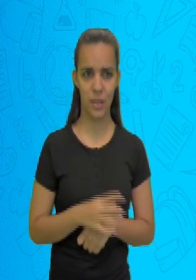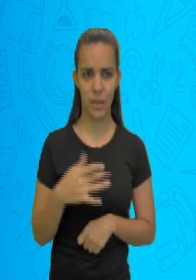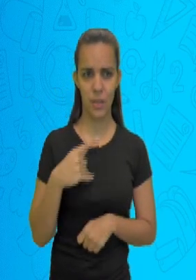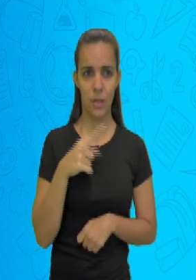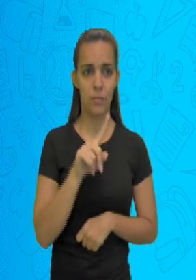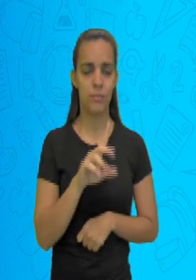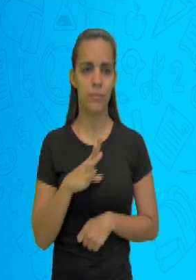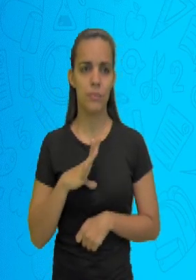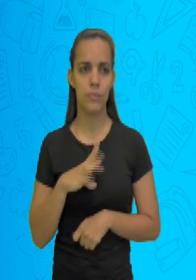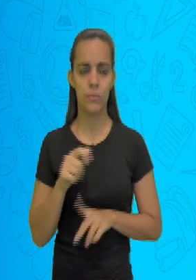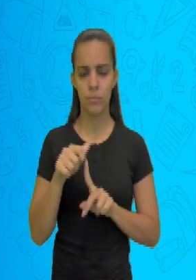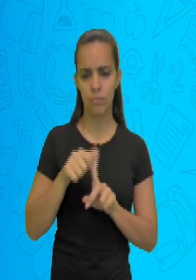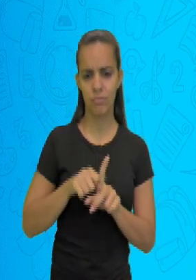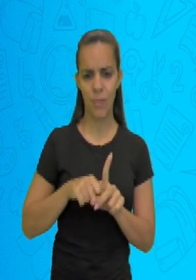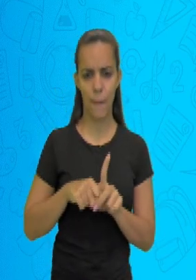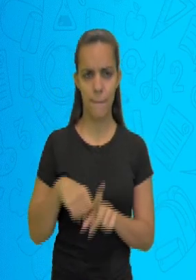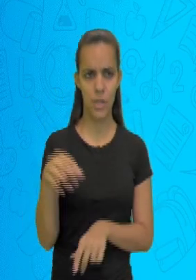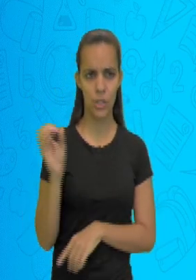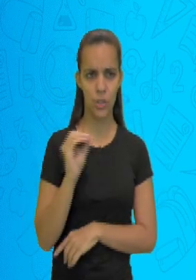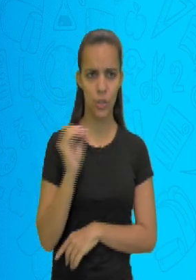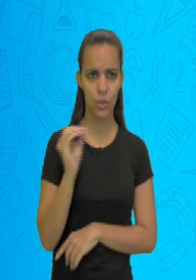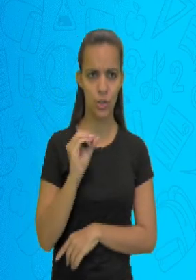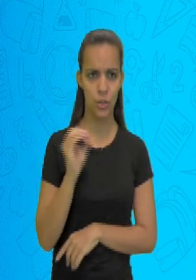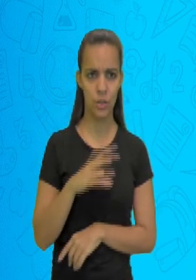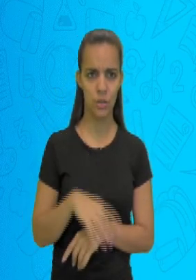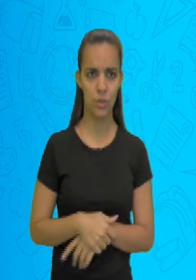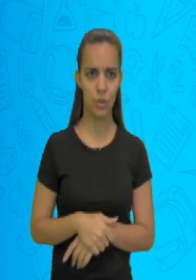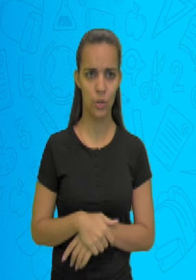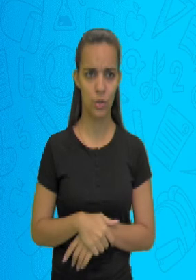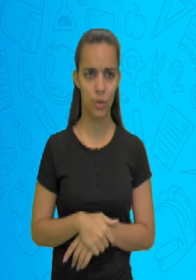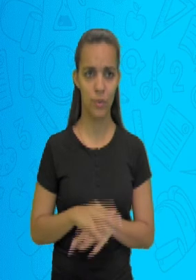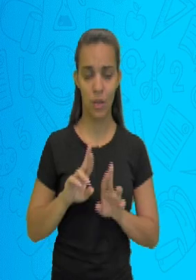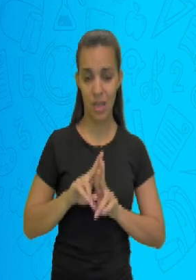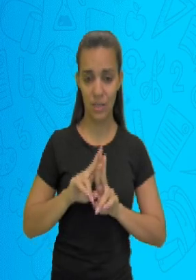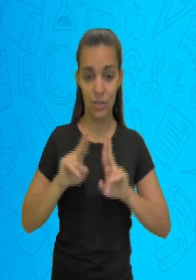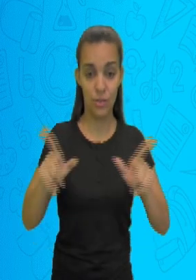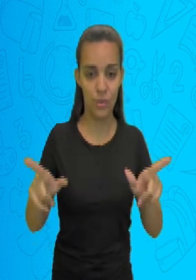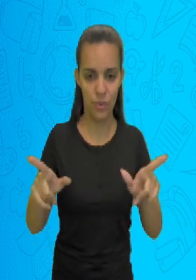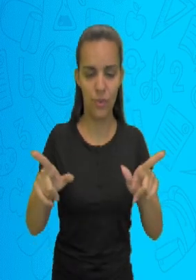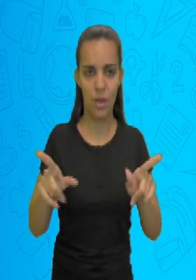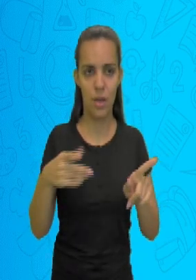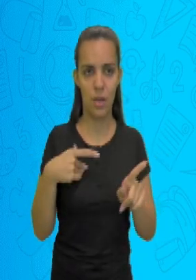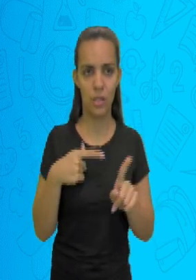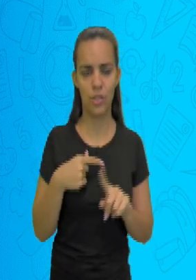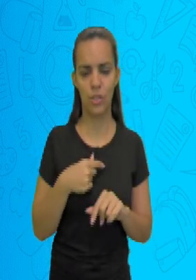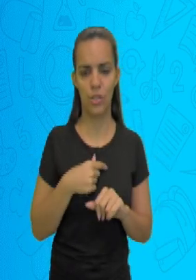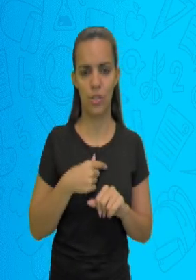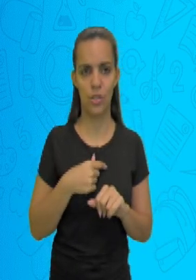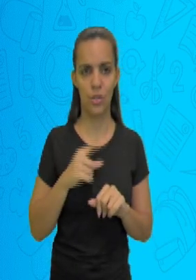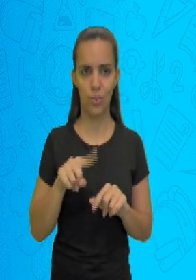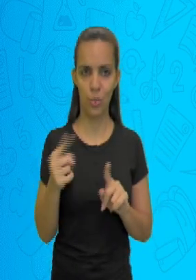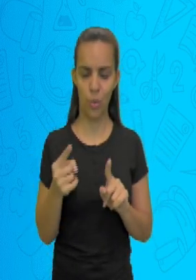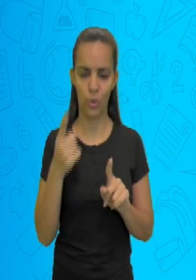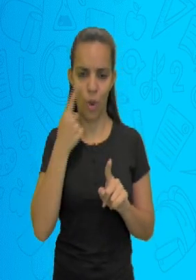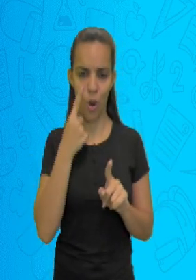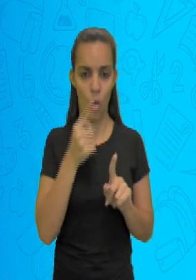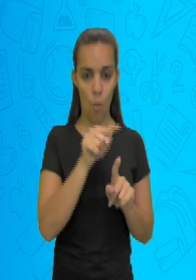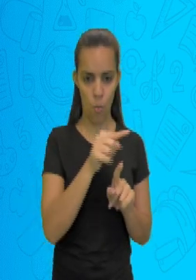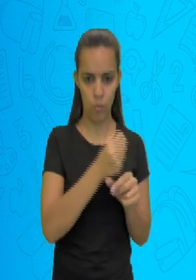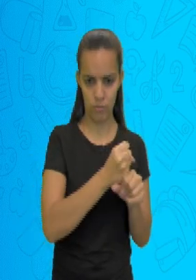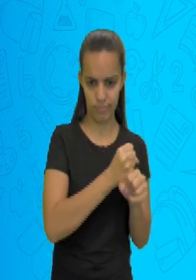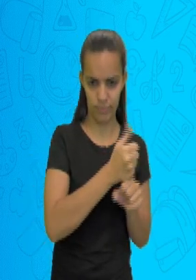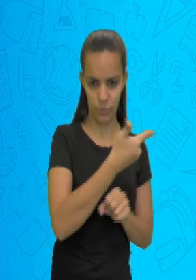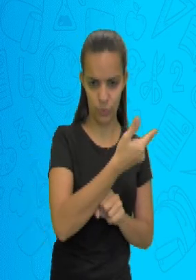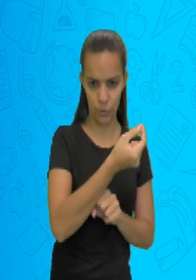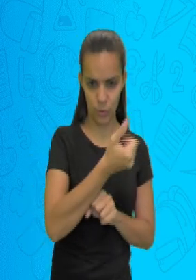exemplo esse mês de outubro, ele é bem diferente do mês de outubro do ano de 2019. Então, olha aqui, eu